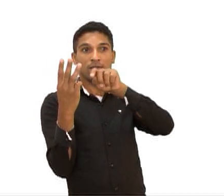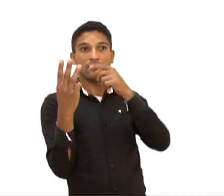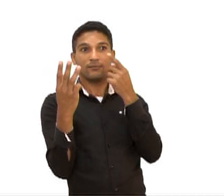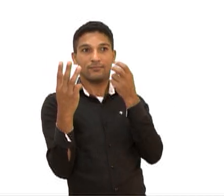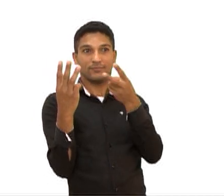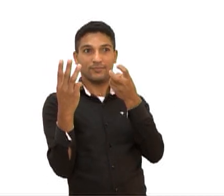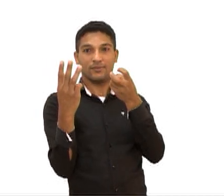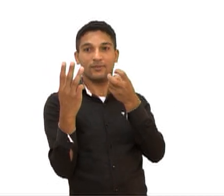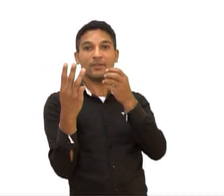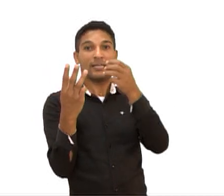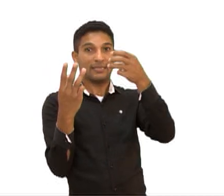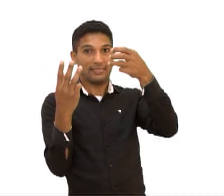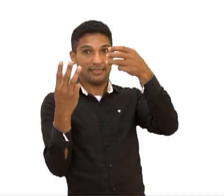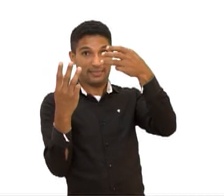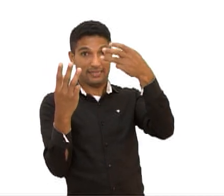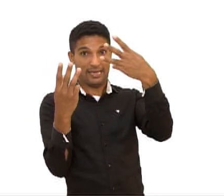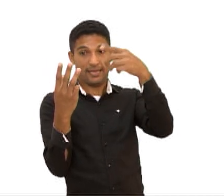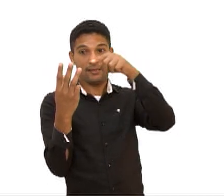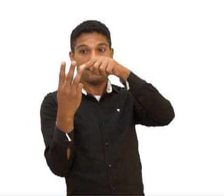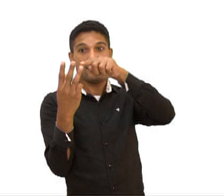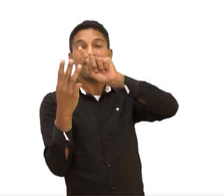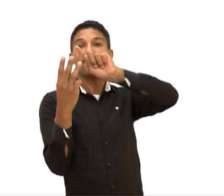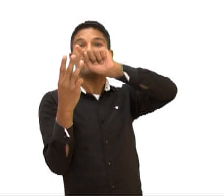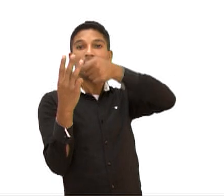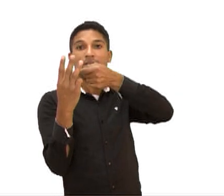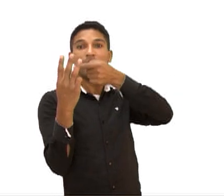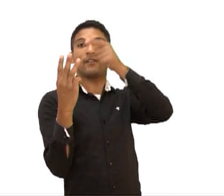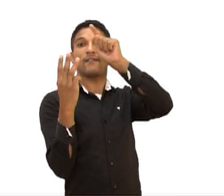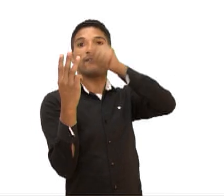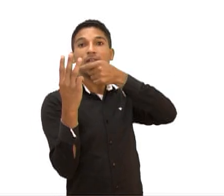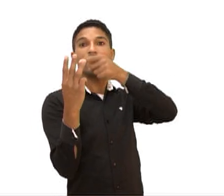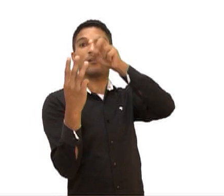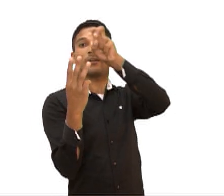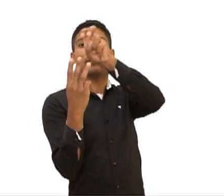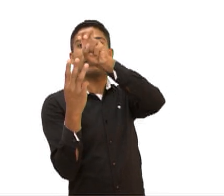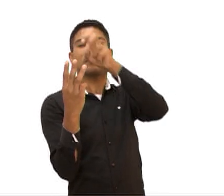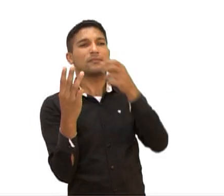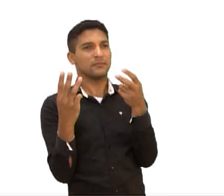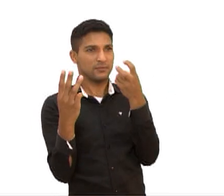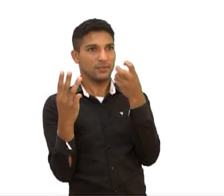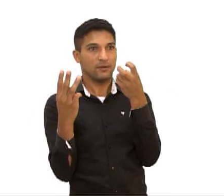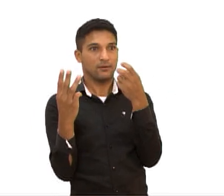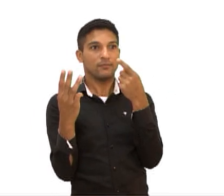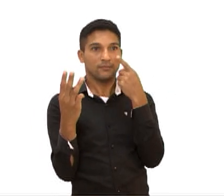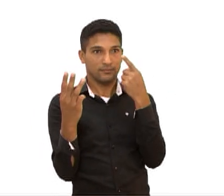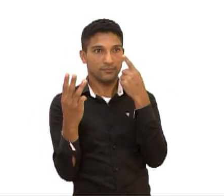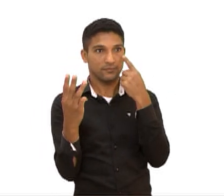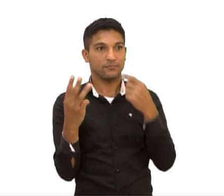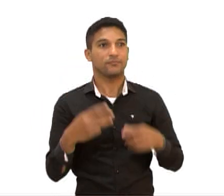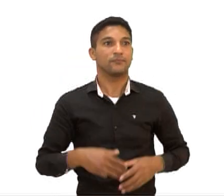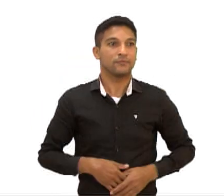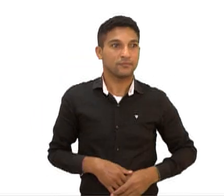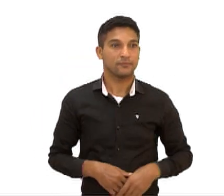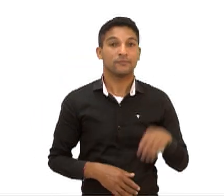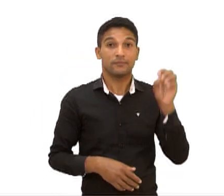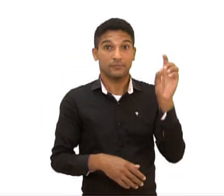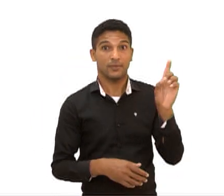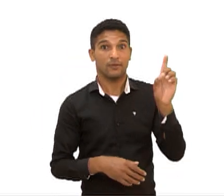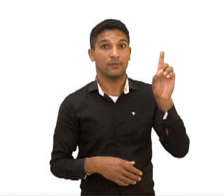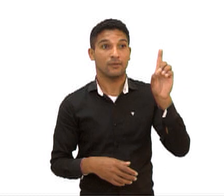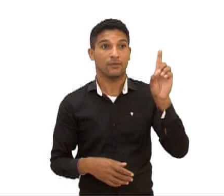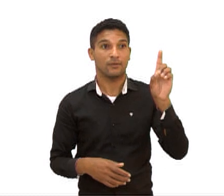zero. Então, 3,5, que eu leio como 3 inteiros e 5 décimos, ok? Letra